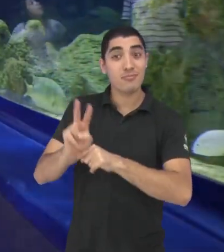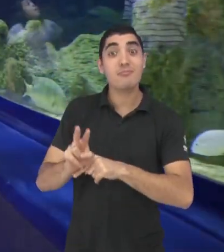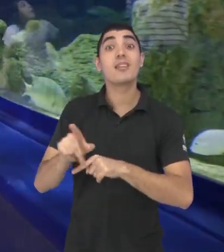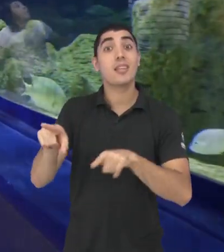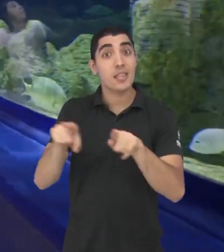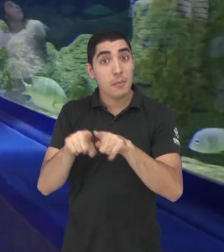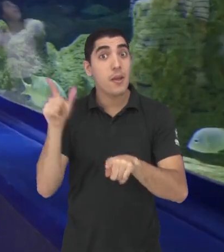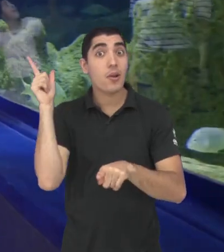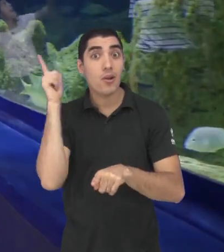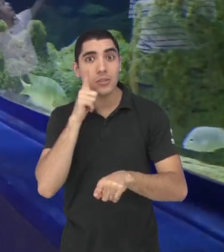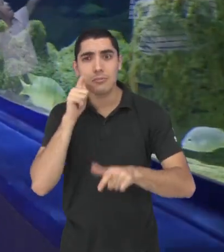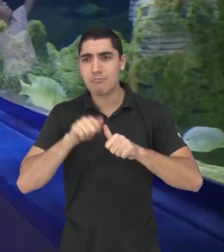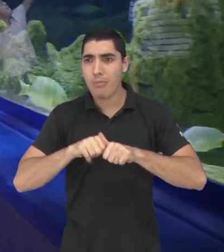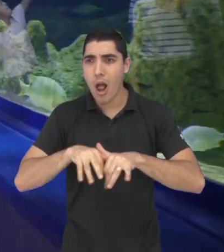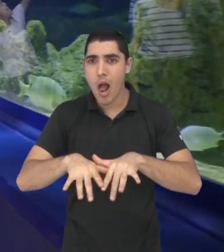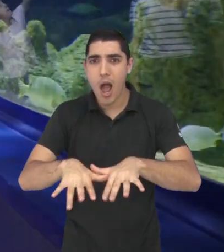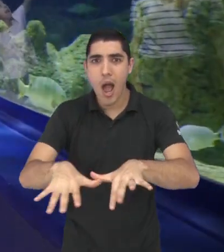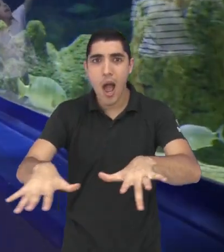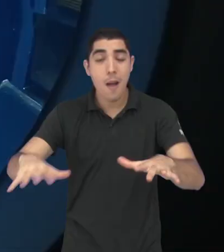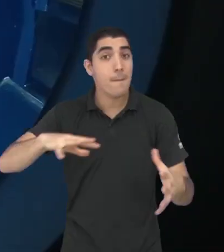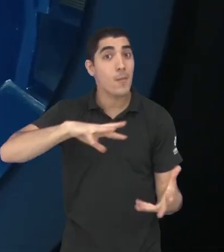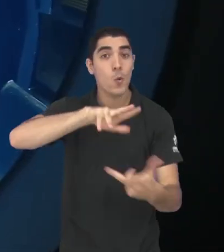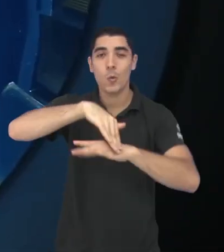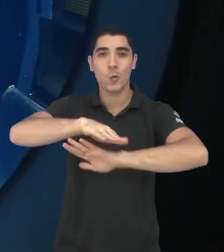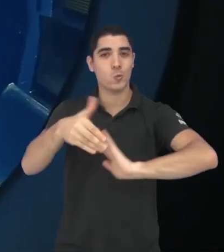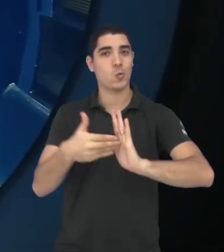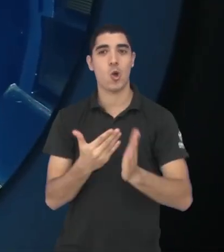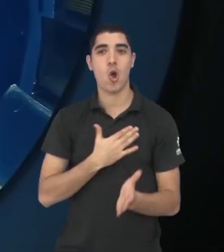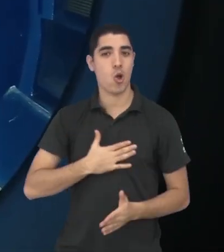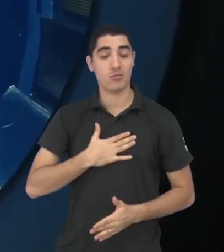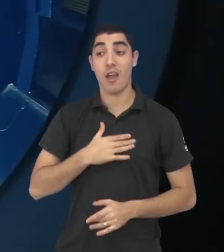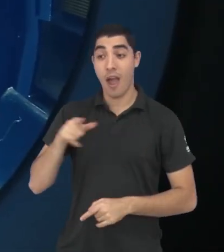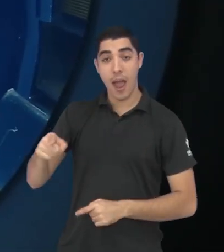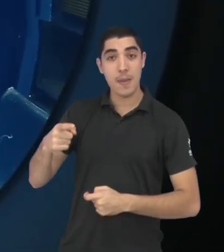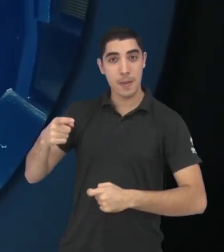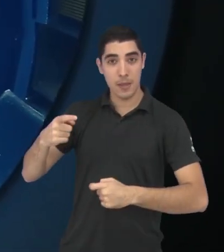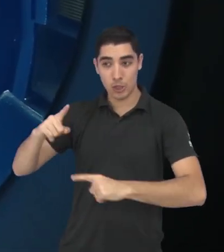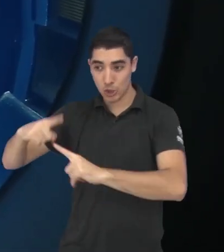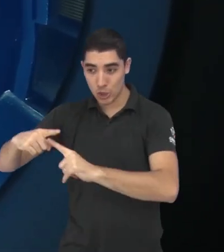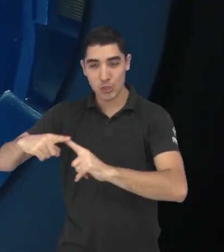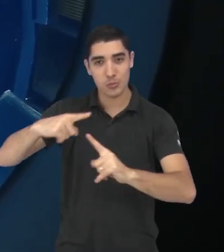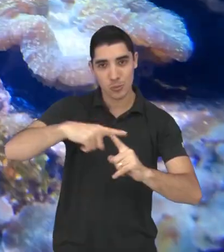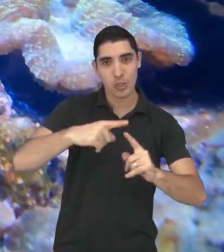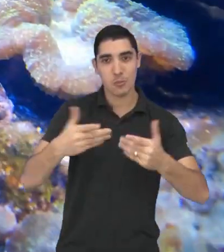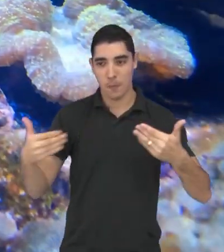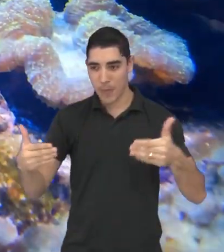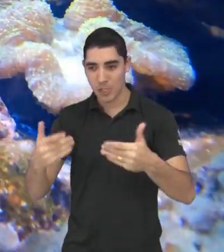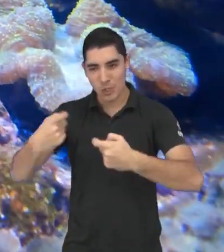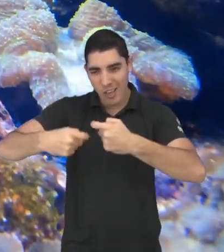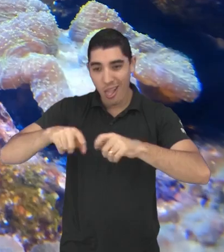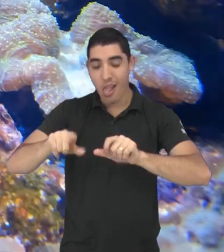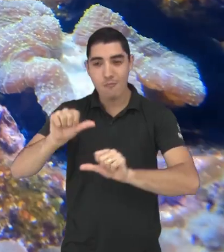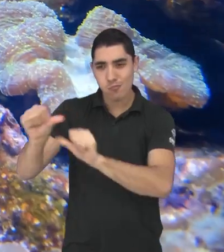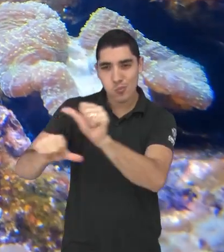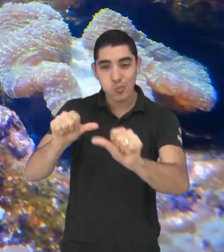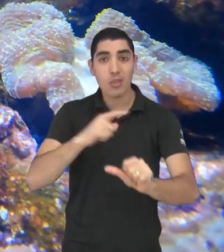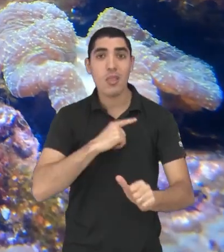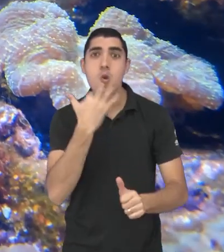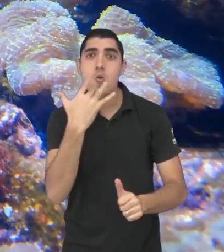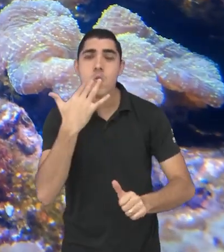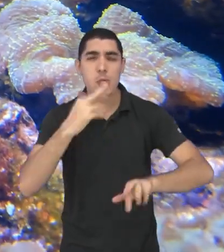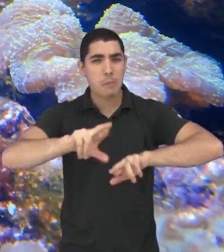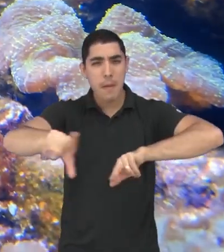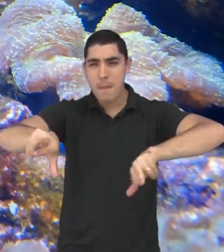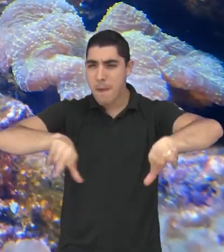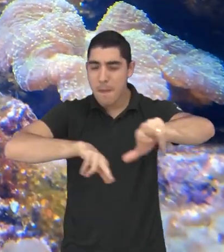rompeu fronteiras e ganhou o mundo. As espécies foram cruzadas até chegarem às várias cores e formas